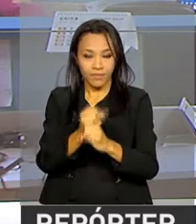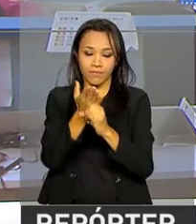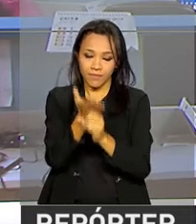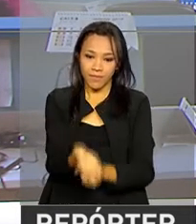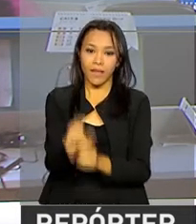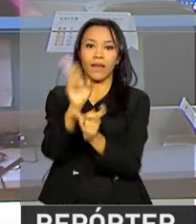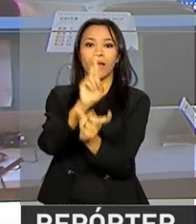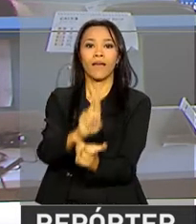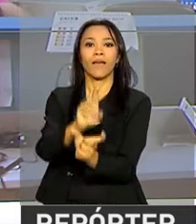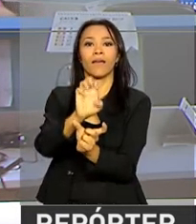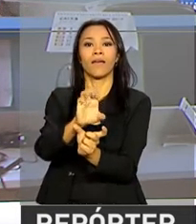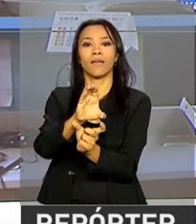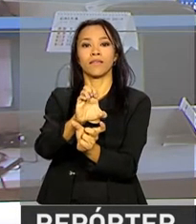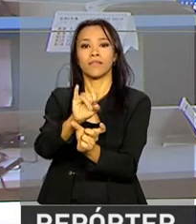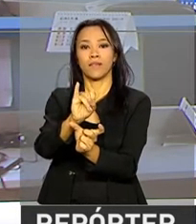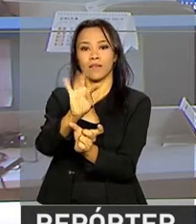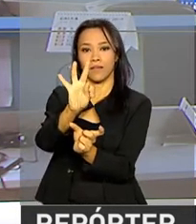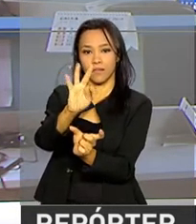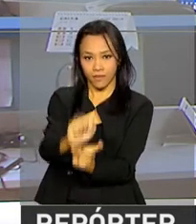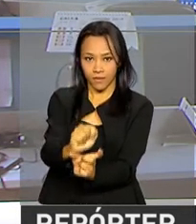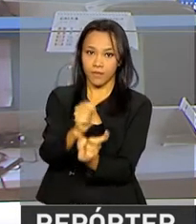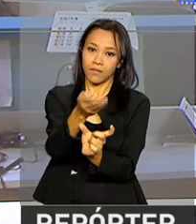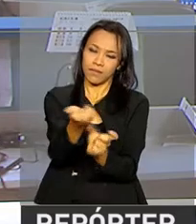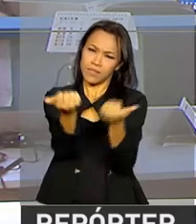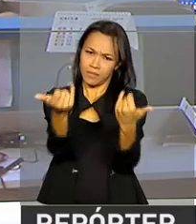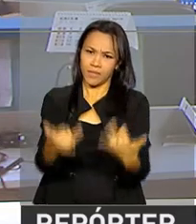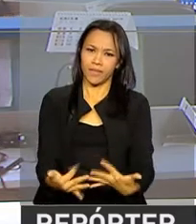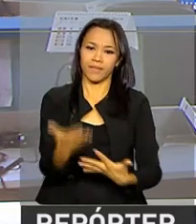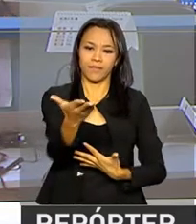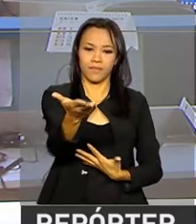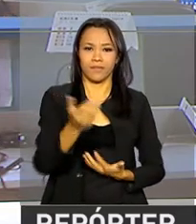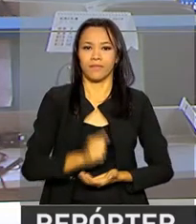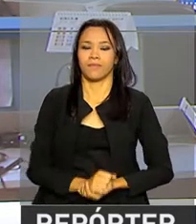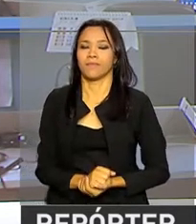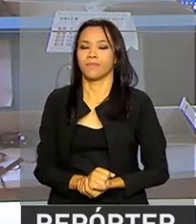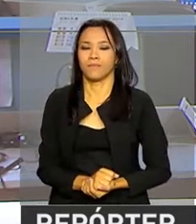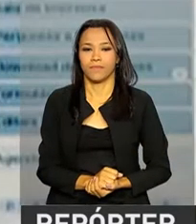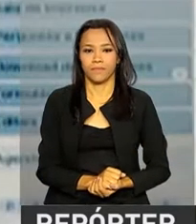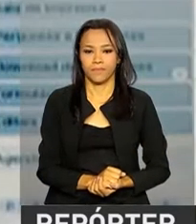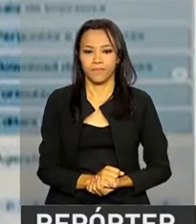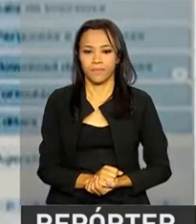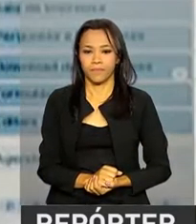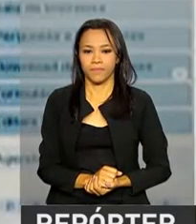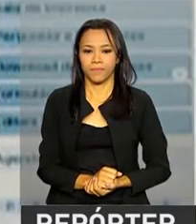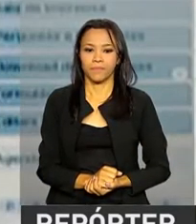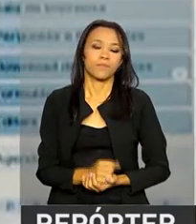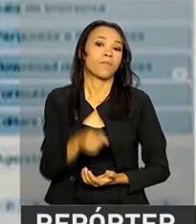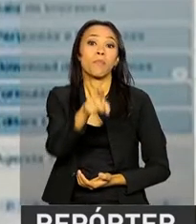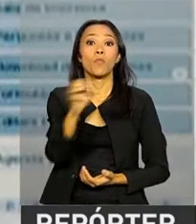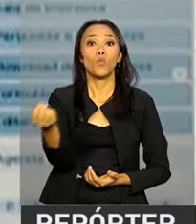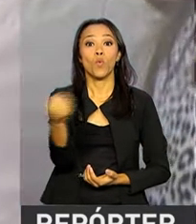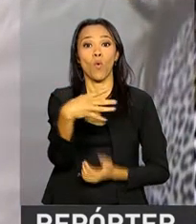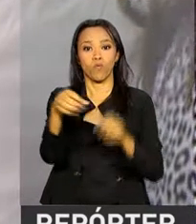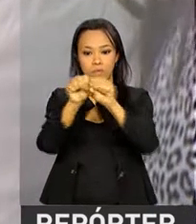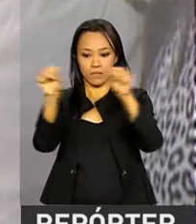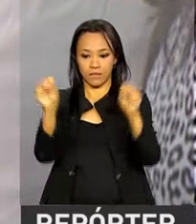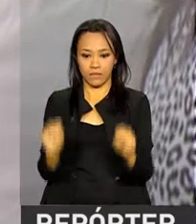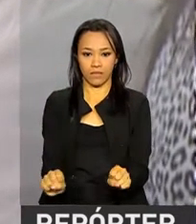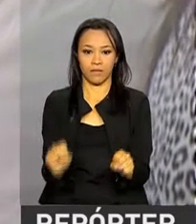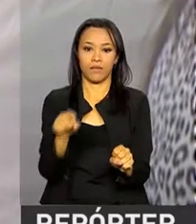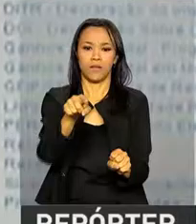federal a repórter gabriela noronha conta essa história pra gente com o novo sistema tanto